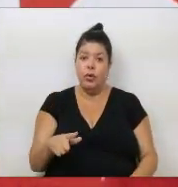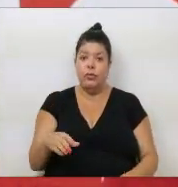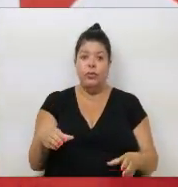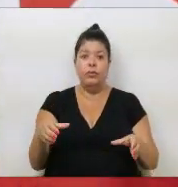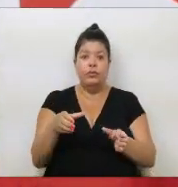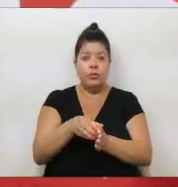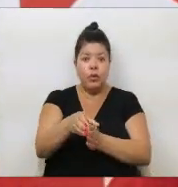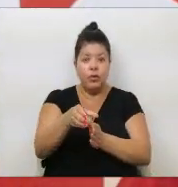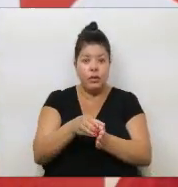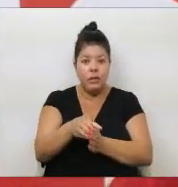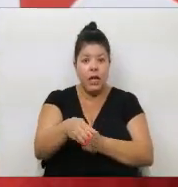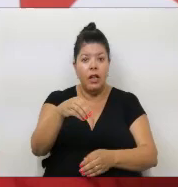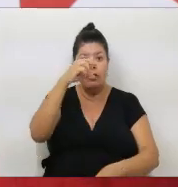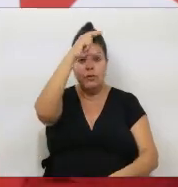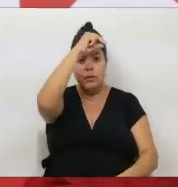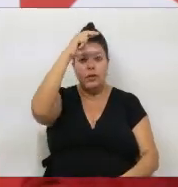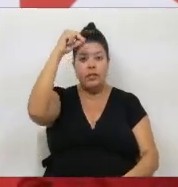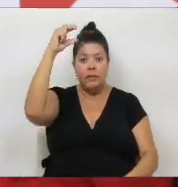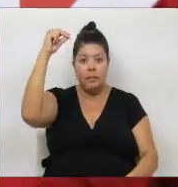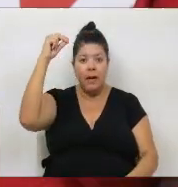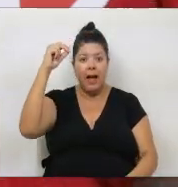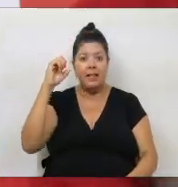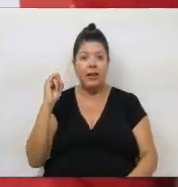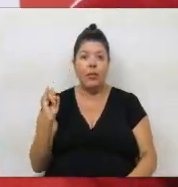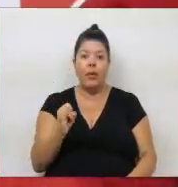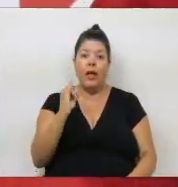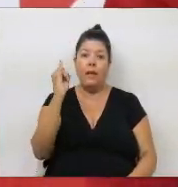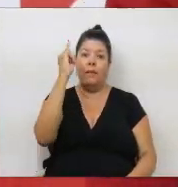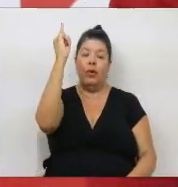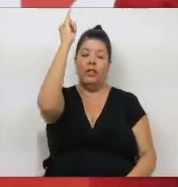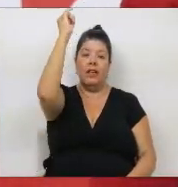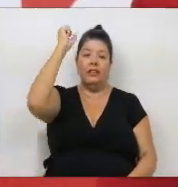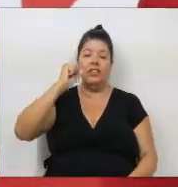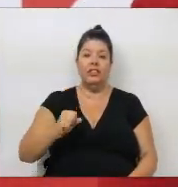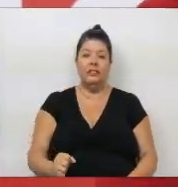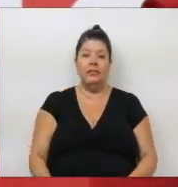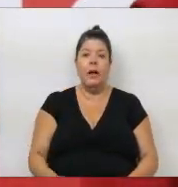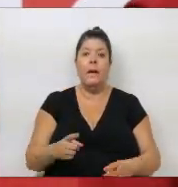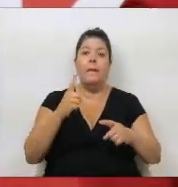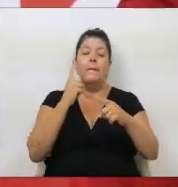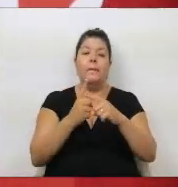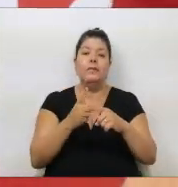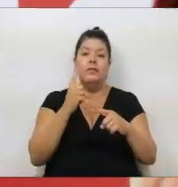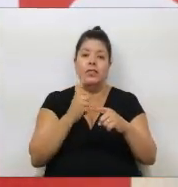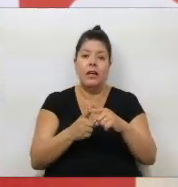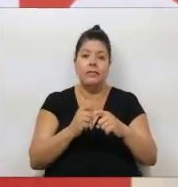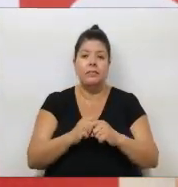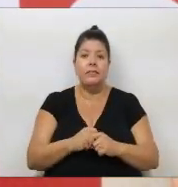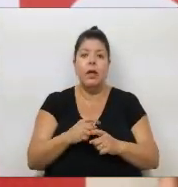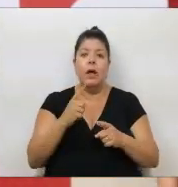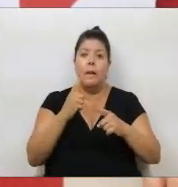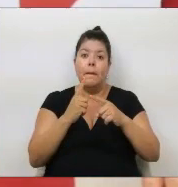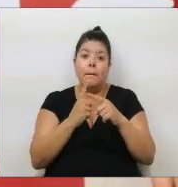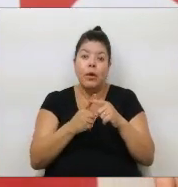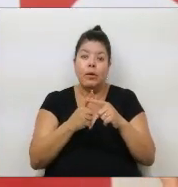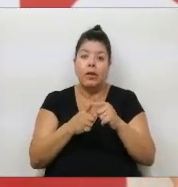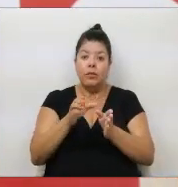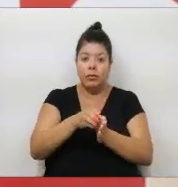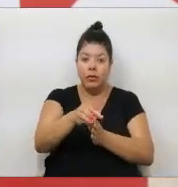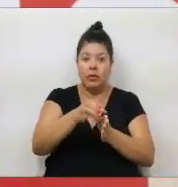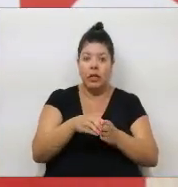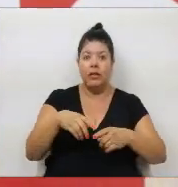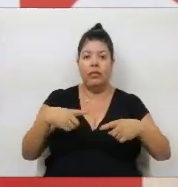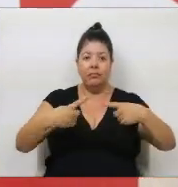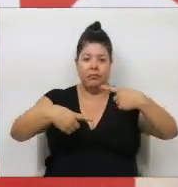conselhos municipais são peças extremamente importantes. Por quê? Porque os conselhos vão discutir